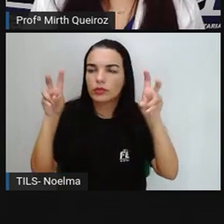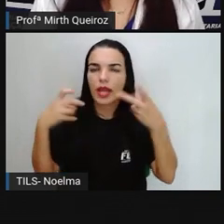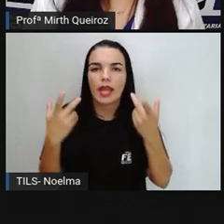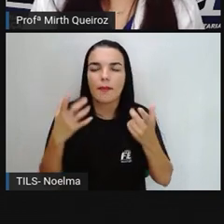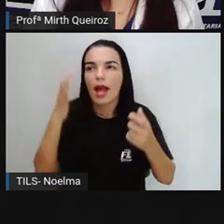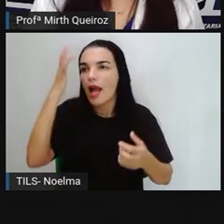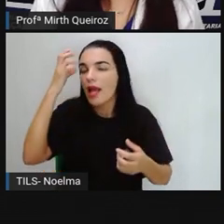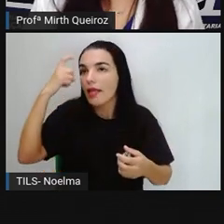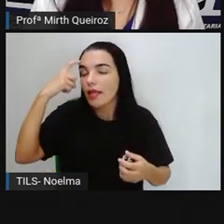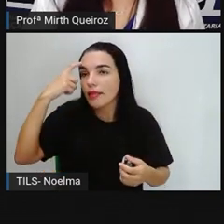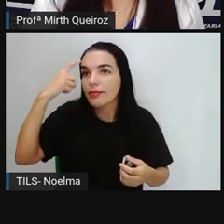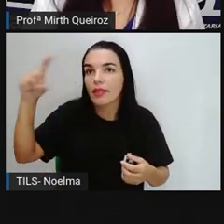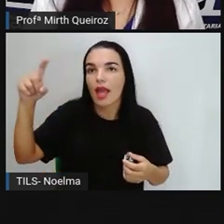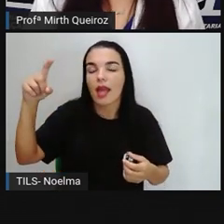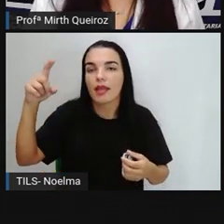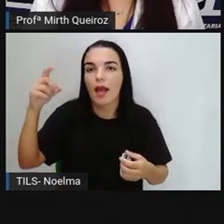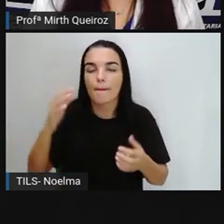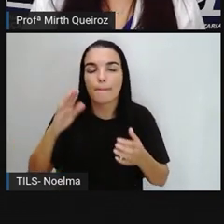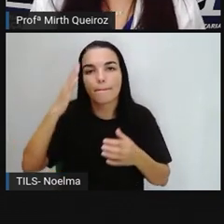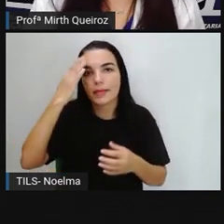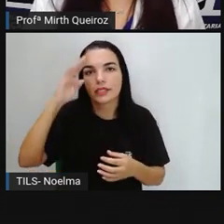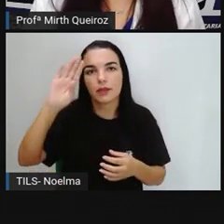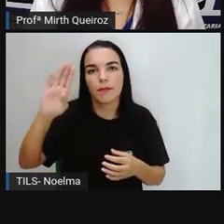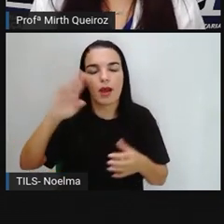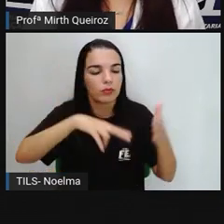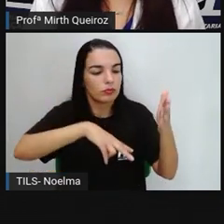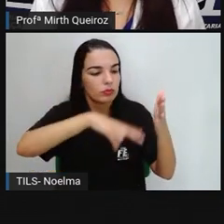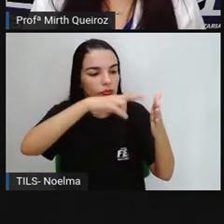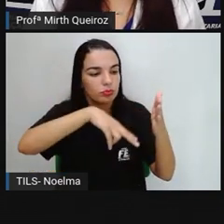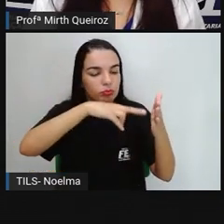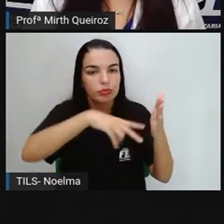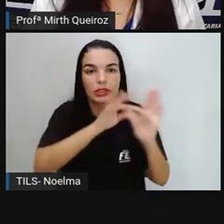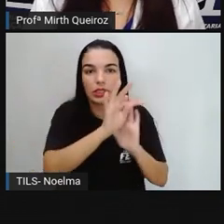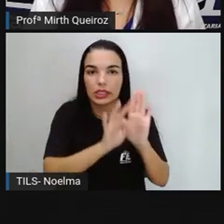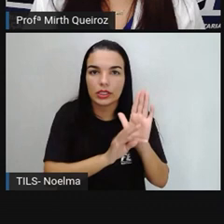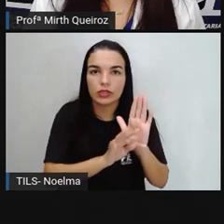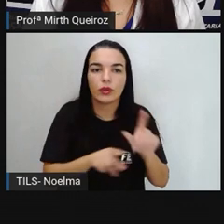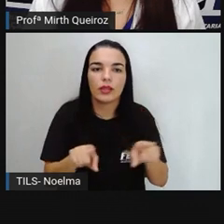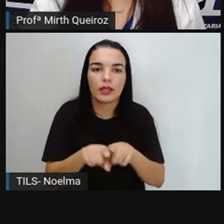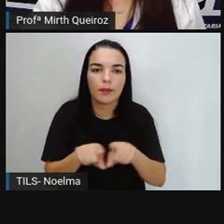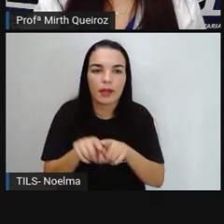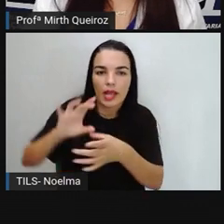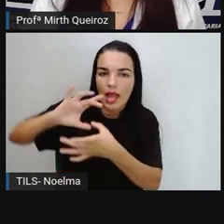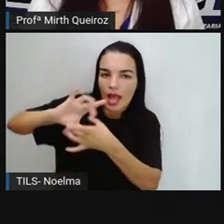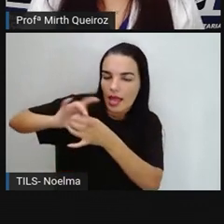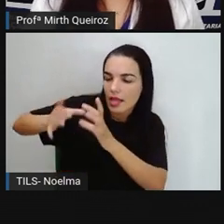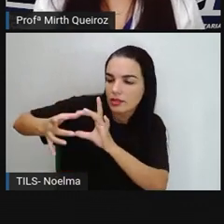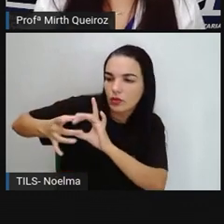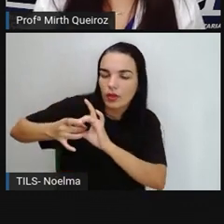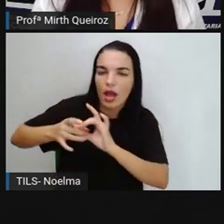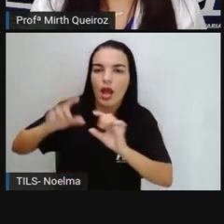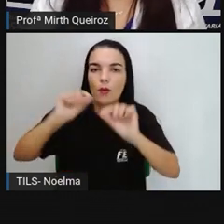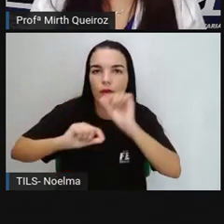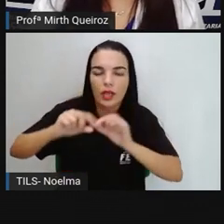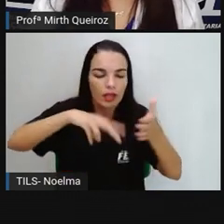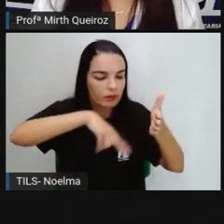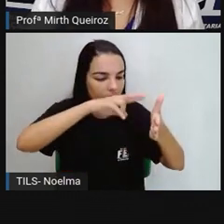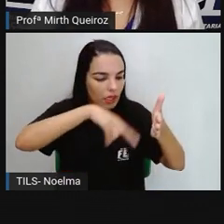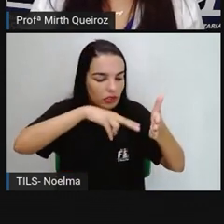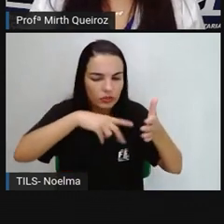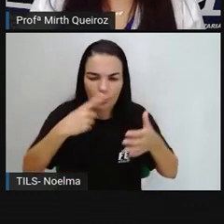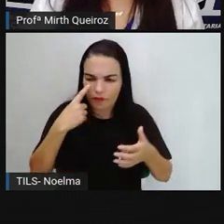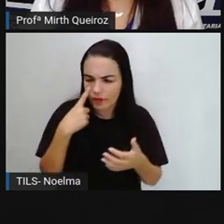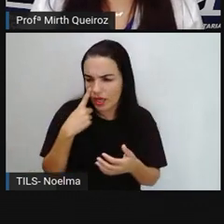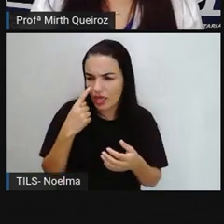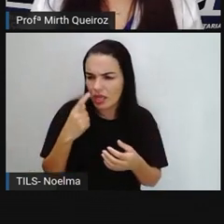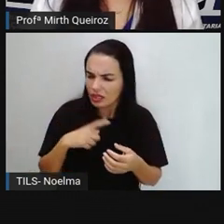ideias principais desse texto. Relacionar os conteúdos do texto com o mundo em que vocês vivem. Então, eu leio um texto, não é